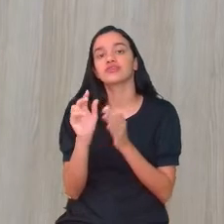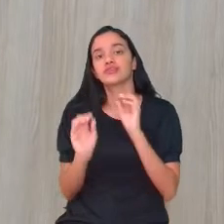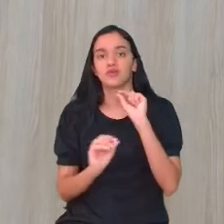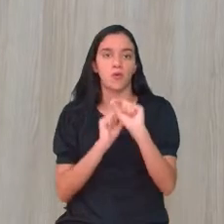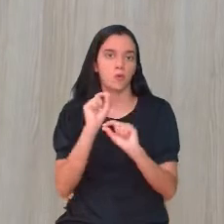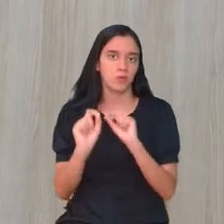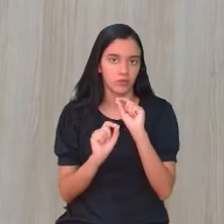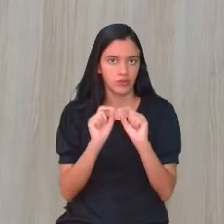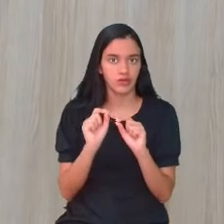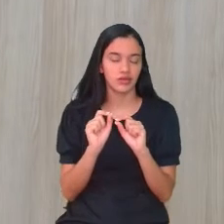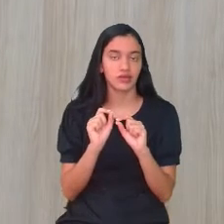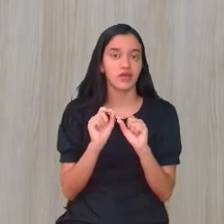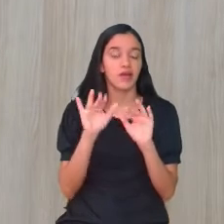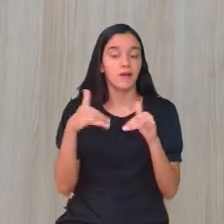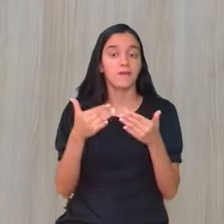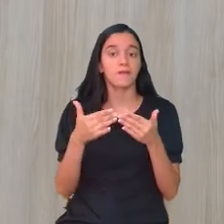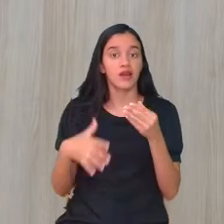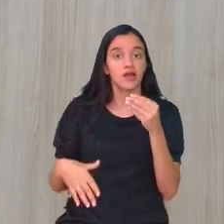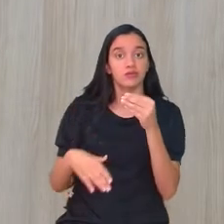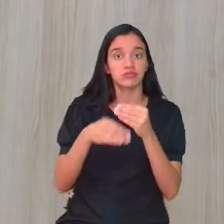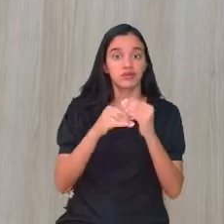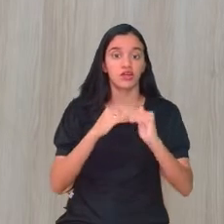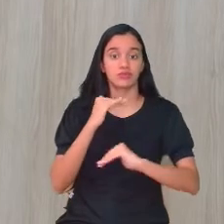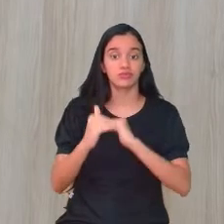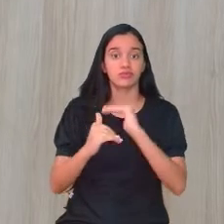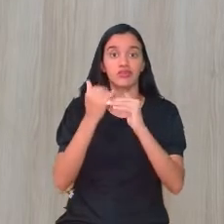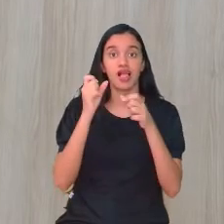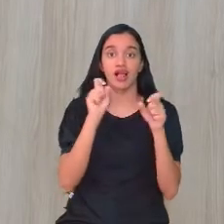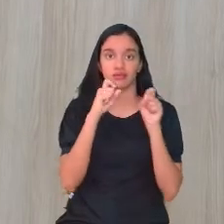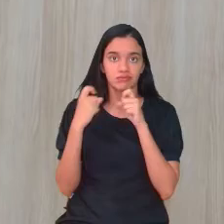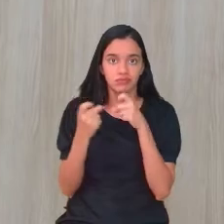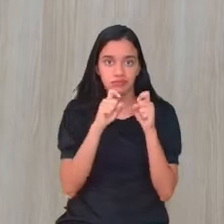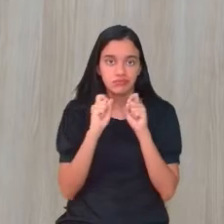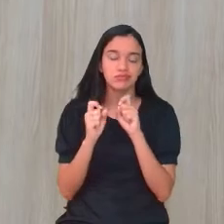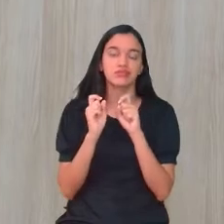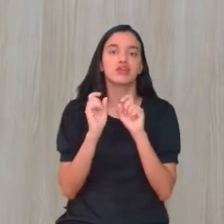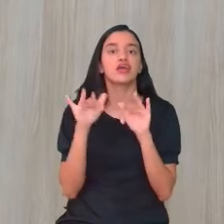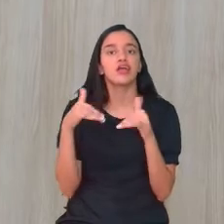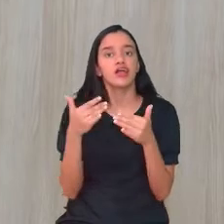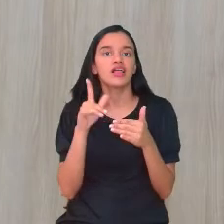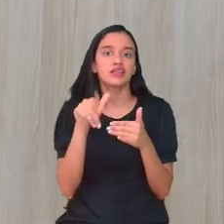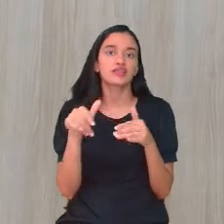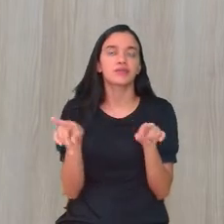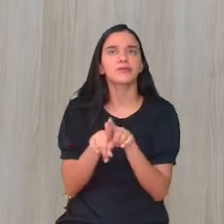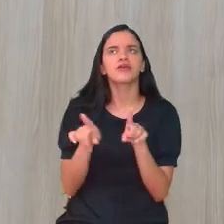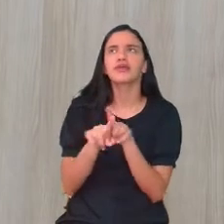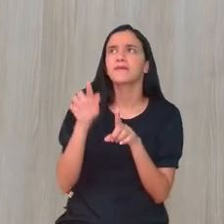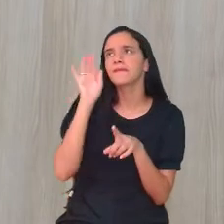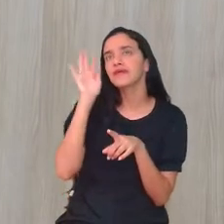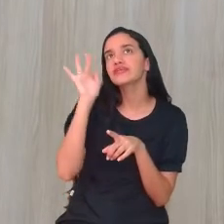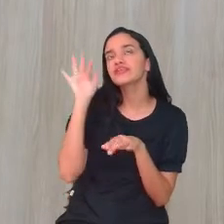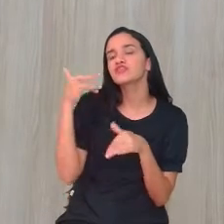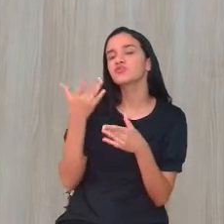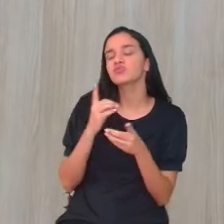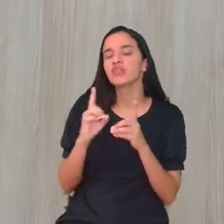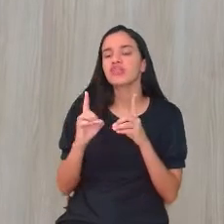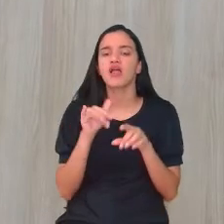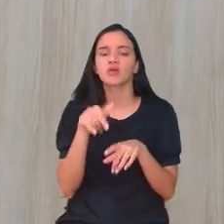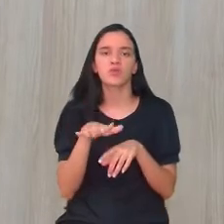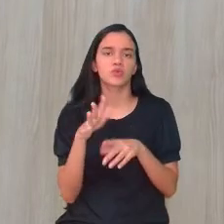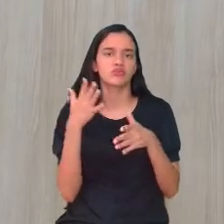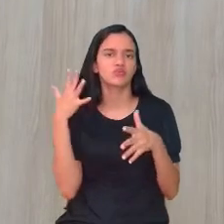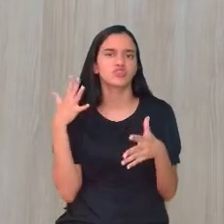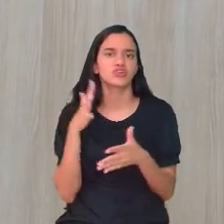contribui também para o desenvolvimento da criticidade. Exato. Na medida em que, imagina que diálogo chato,